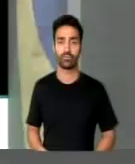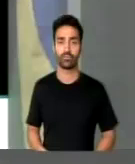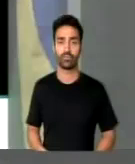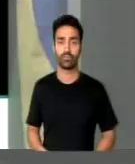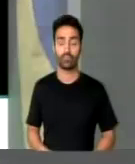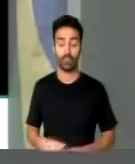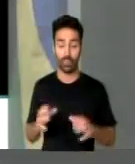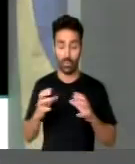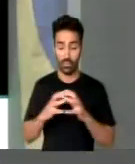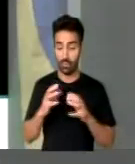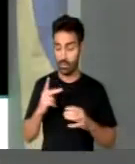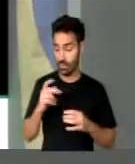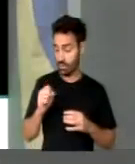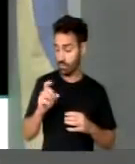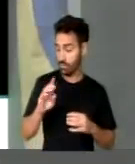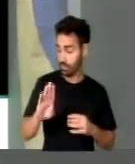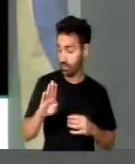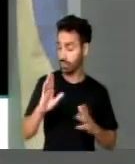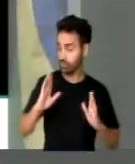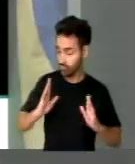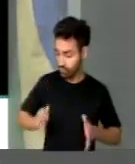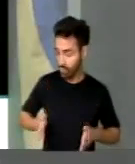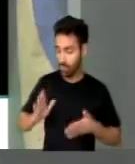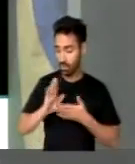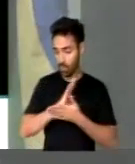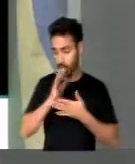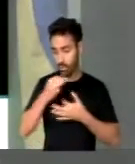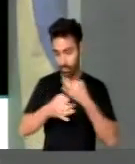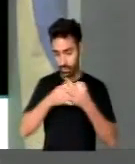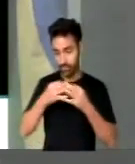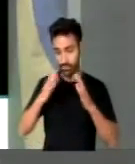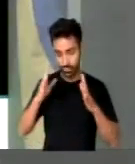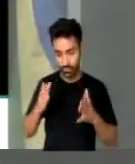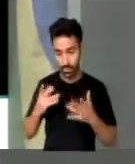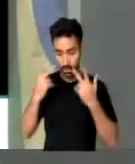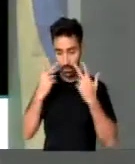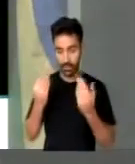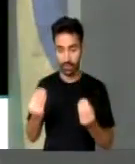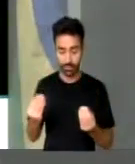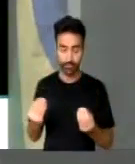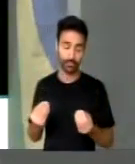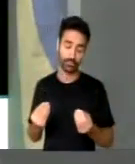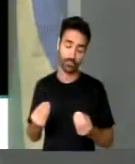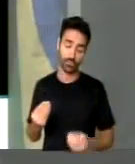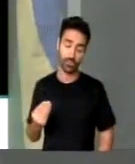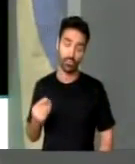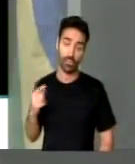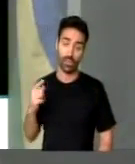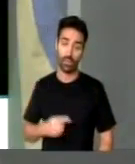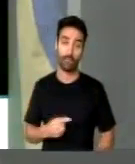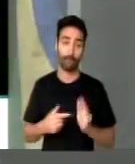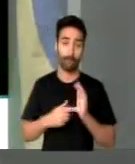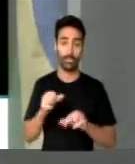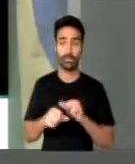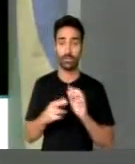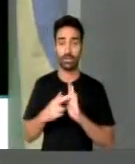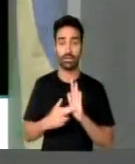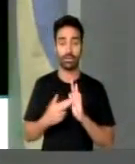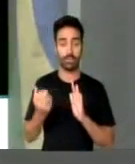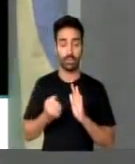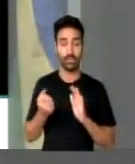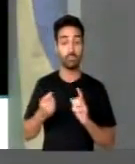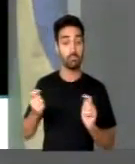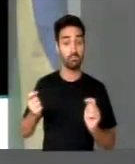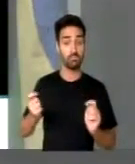bancada do PSDB nós já colocamos algumas posições para que essa reforma da Previdência